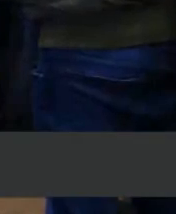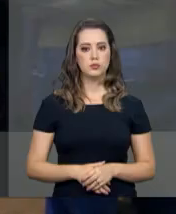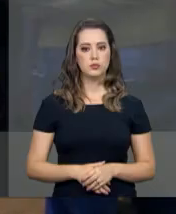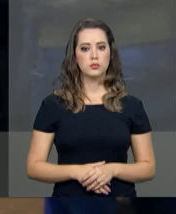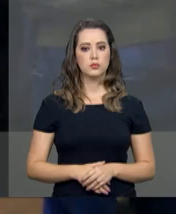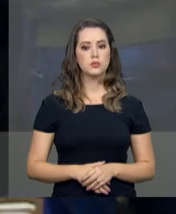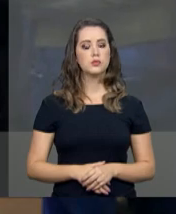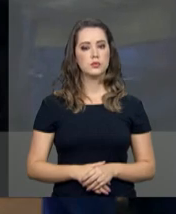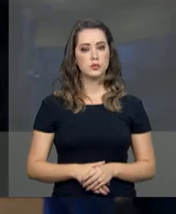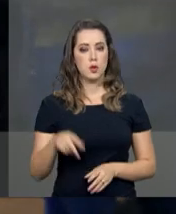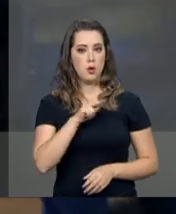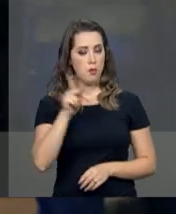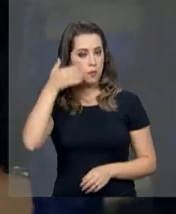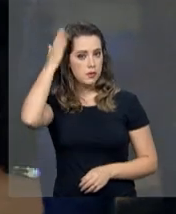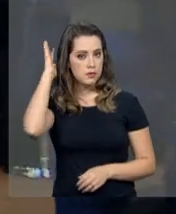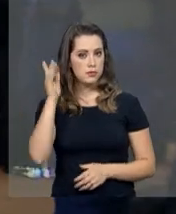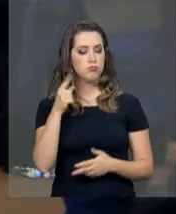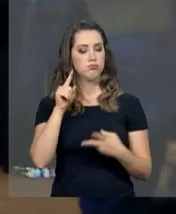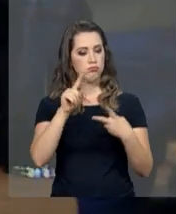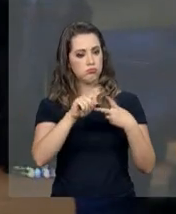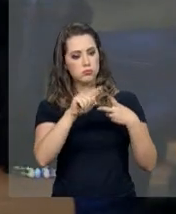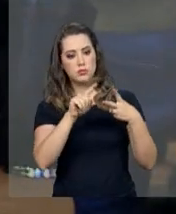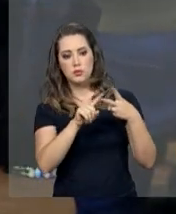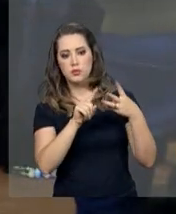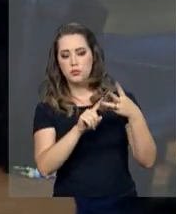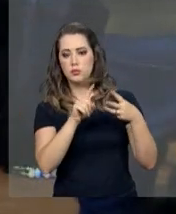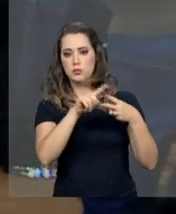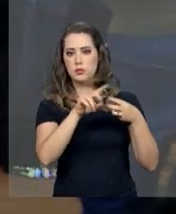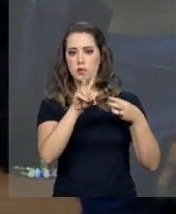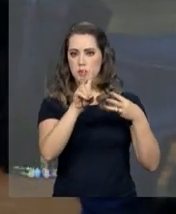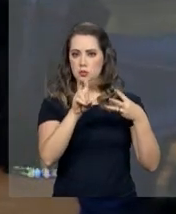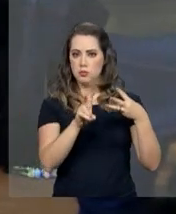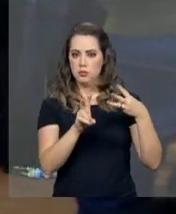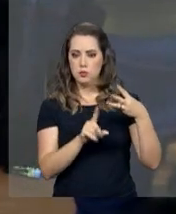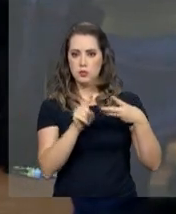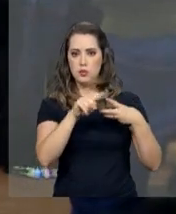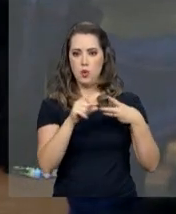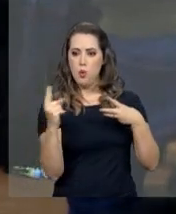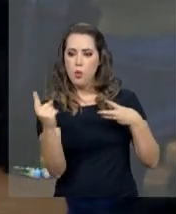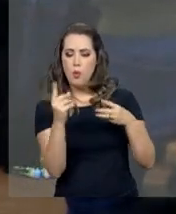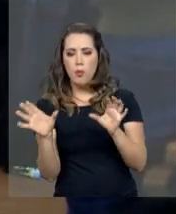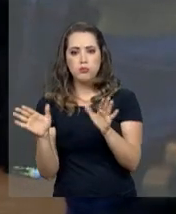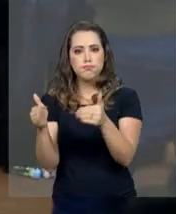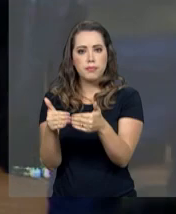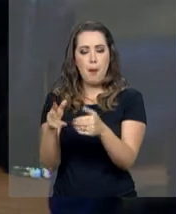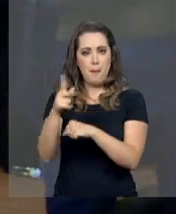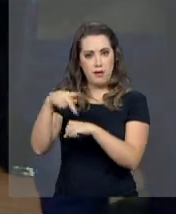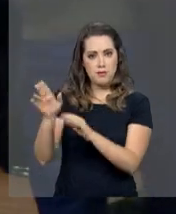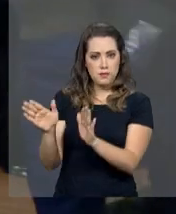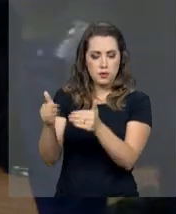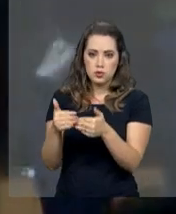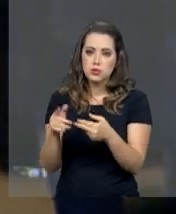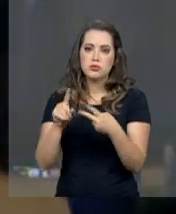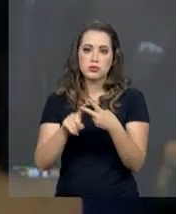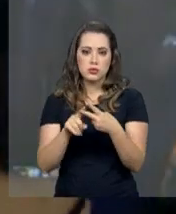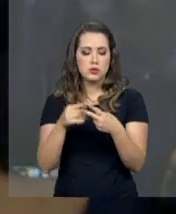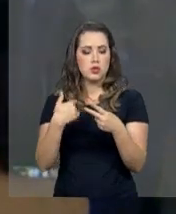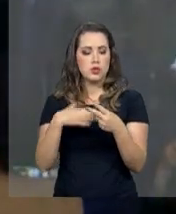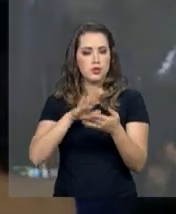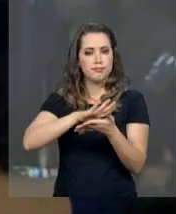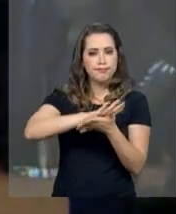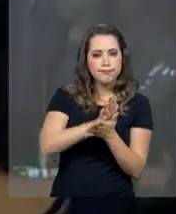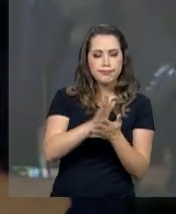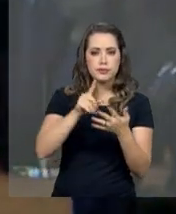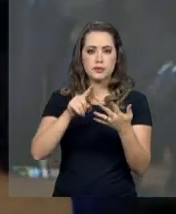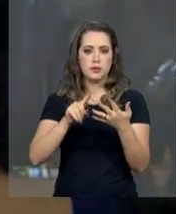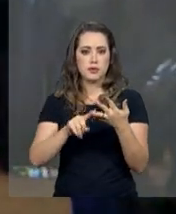tendências que são o isolacionismo unilateralismo e também a intolerância ele disse que para combater essas tendências o brasil promove